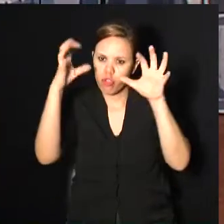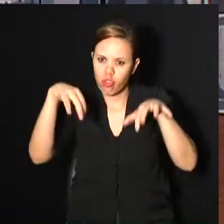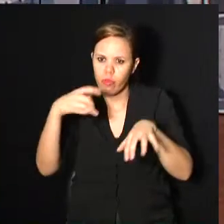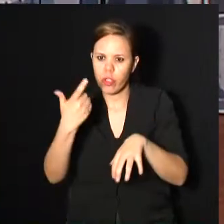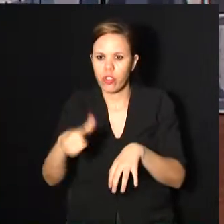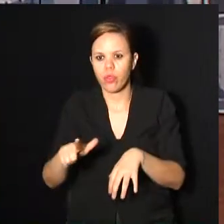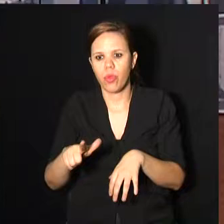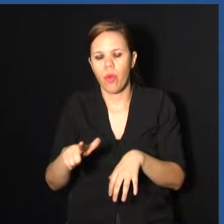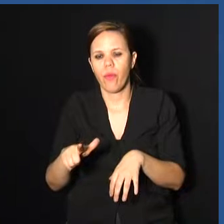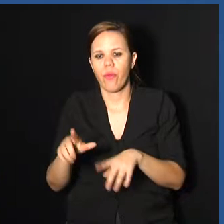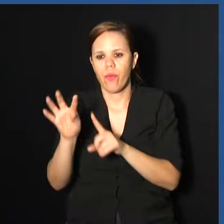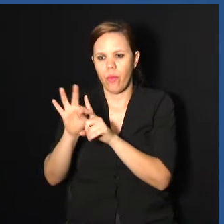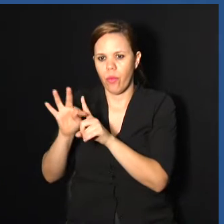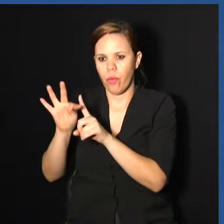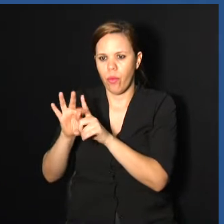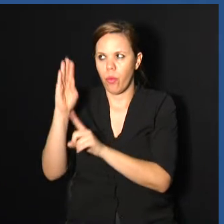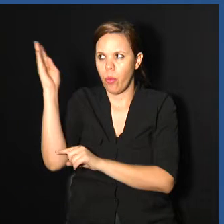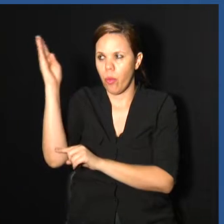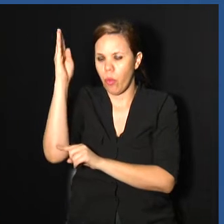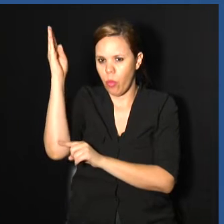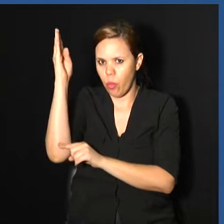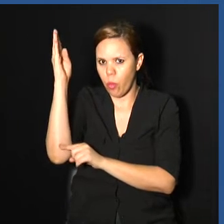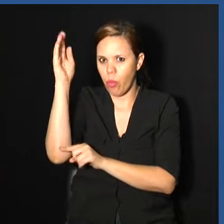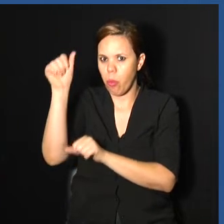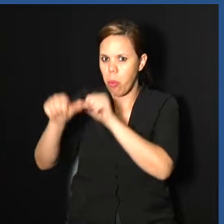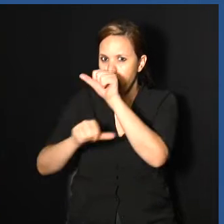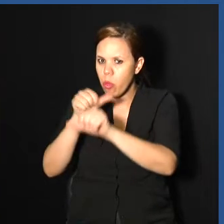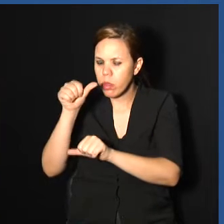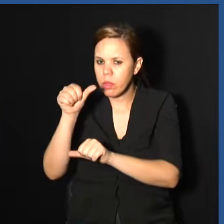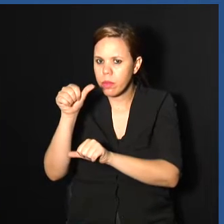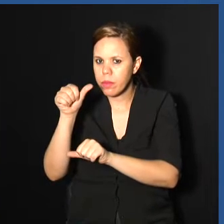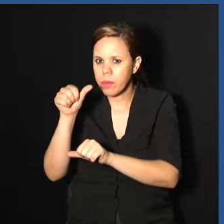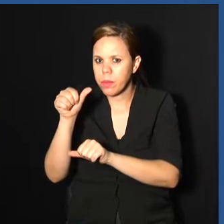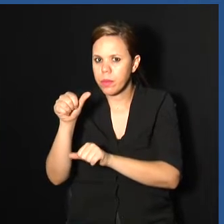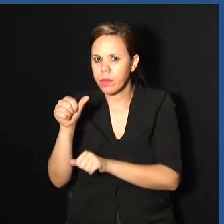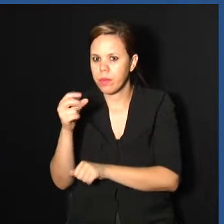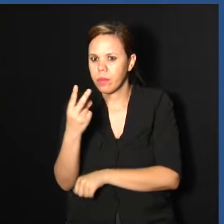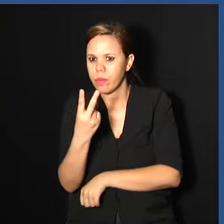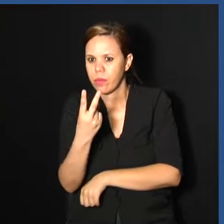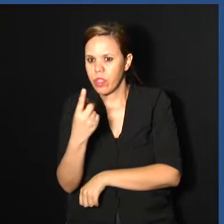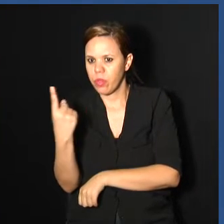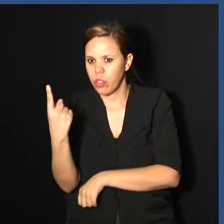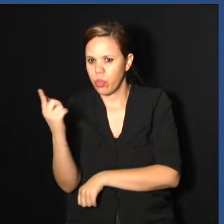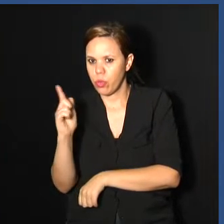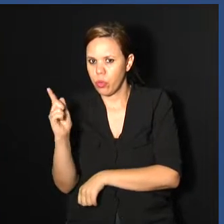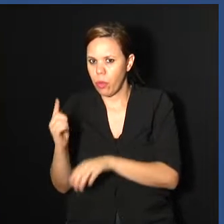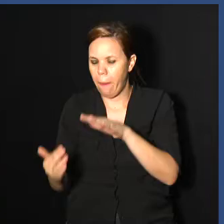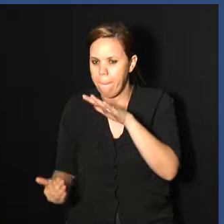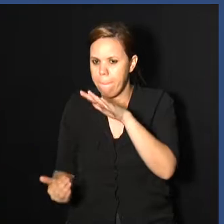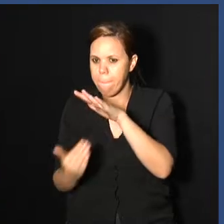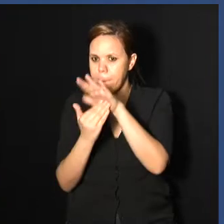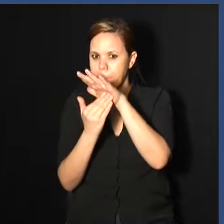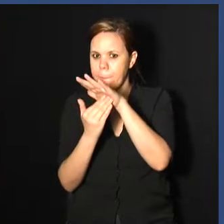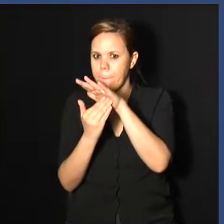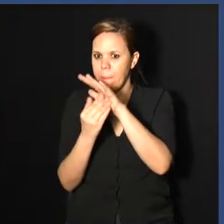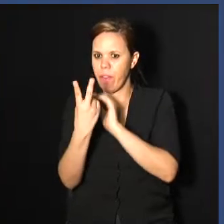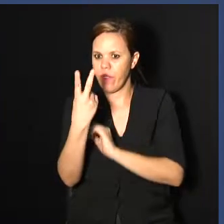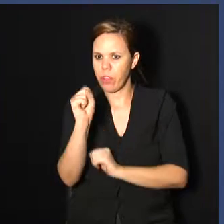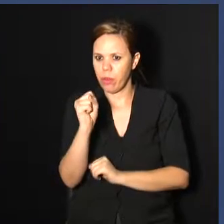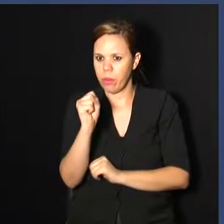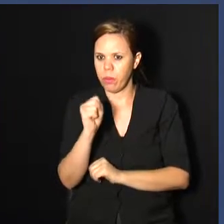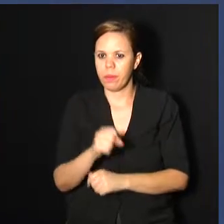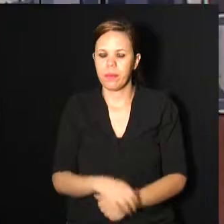vez. A temperatura, ela sofre uma queda, hein? Mínima de 21 graus e máxima de